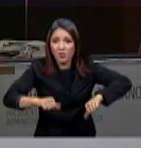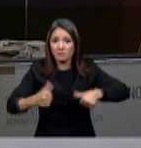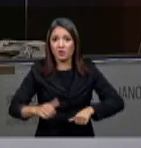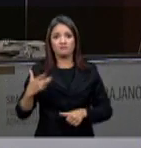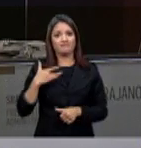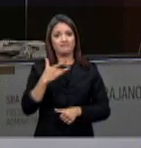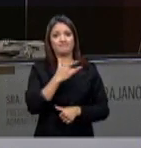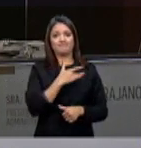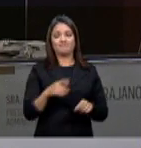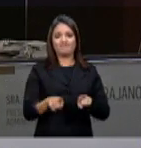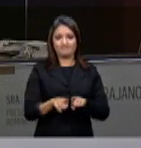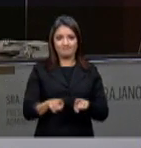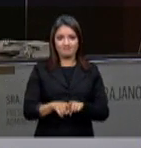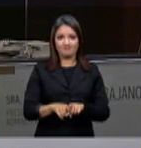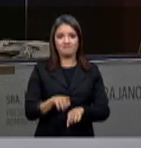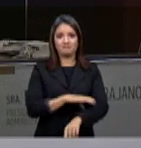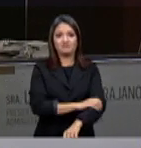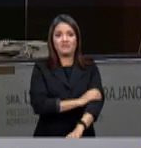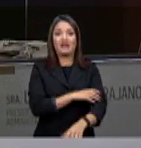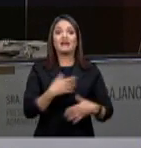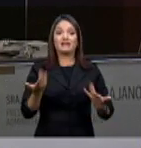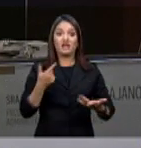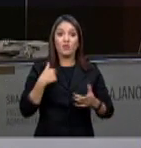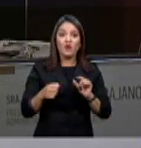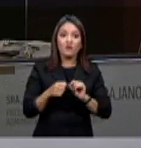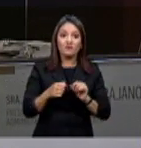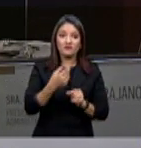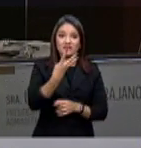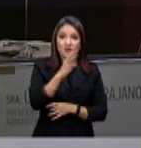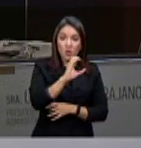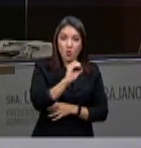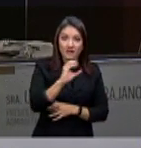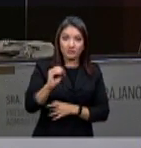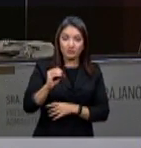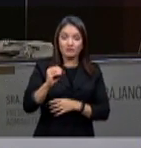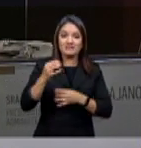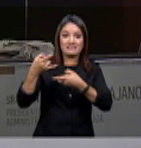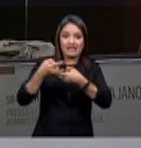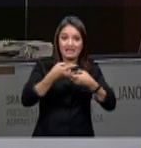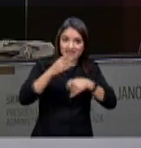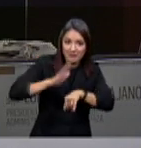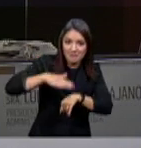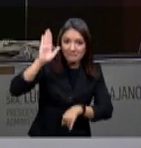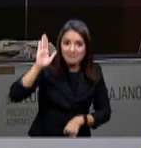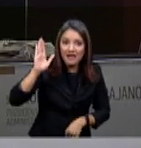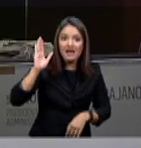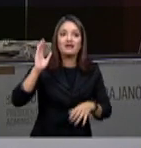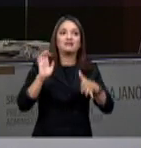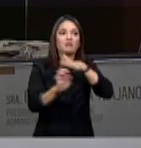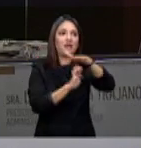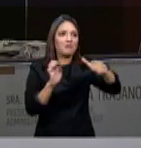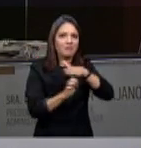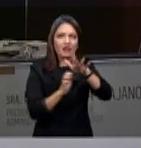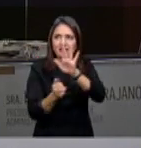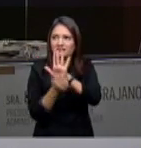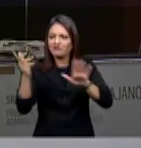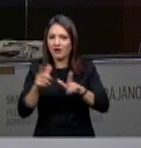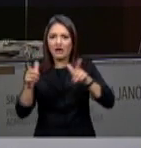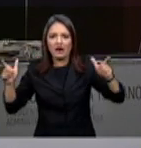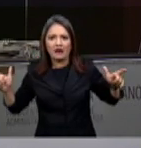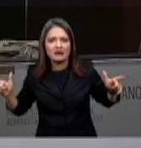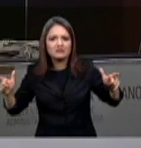saúde e eu acabei dando mais de 400 Lages para mim que pequena empresa eu convivi do interior desse Brasil a